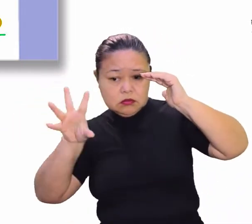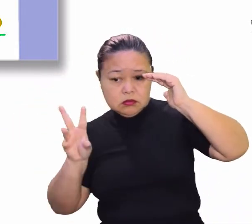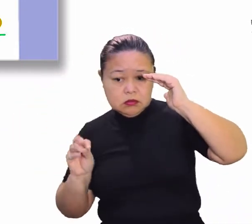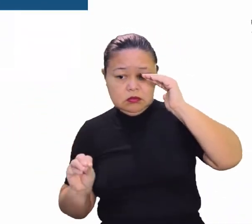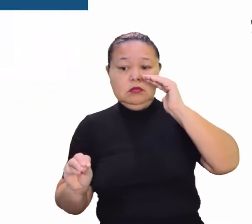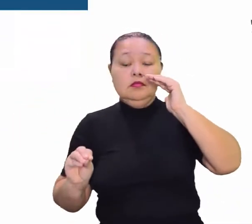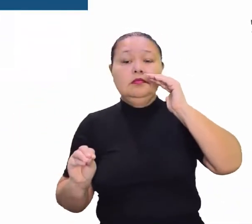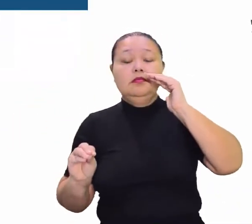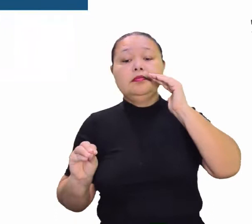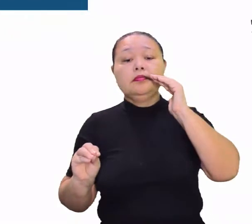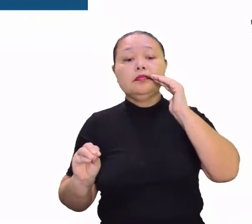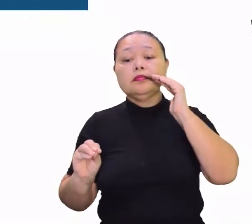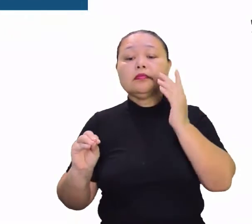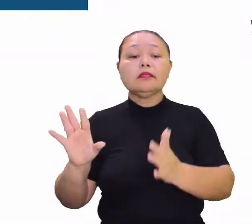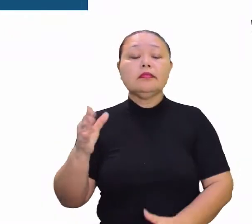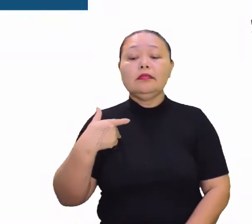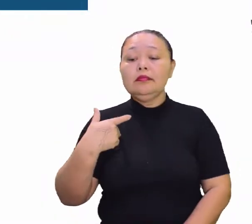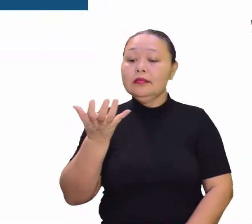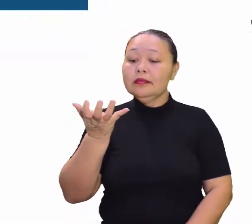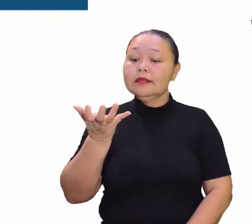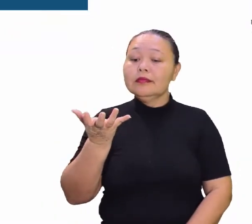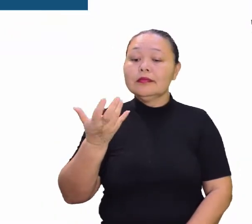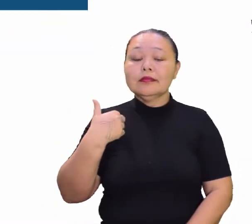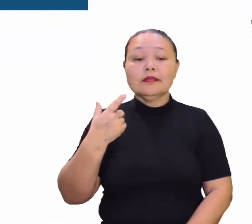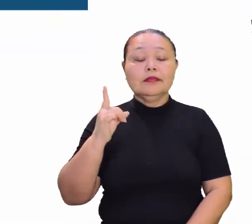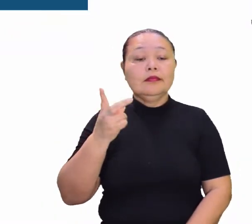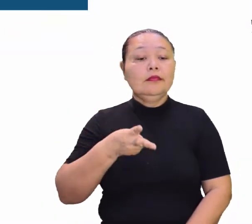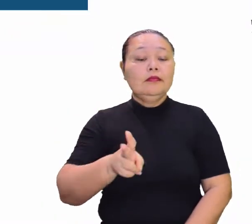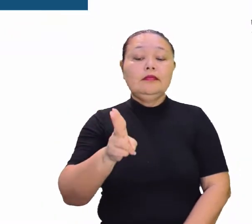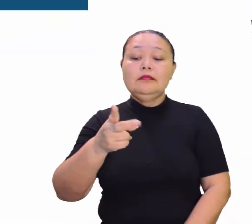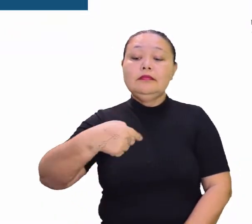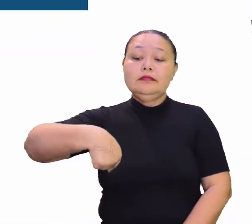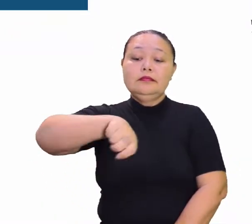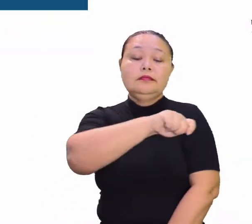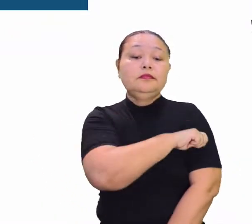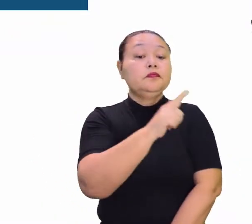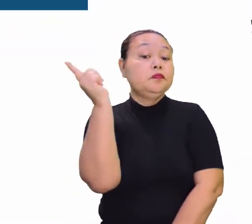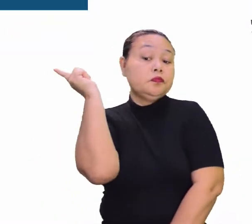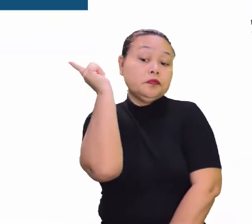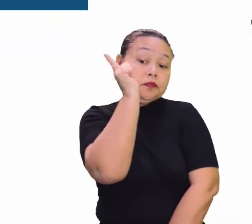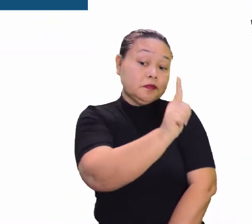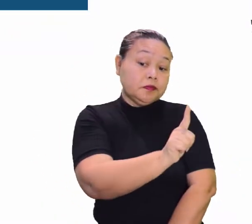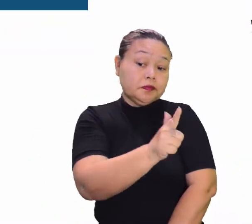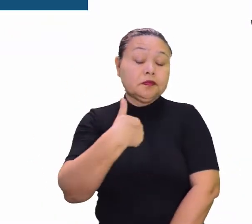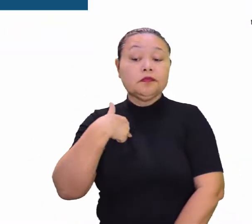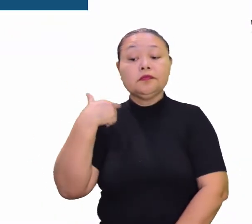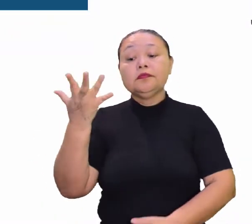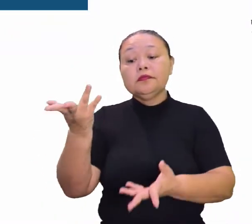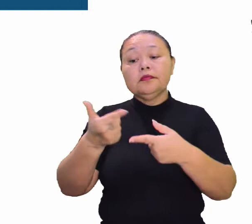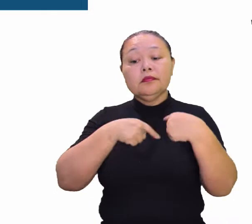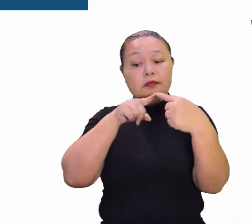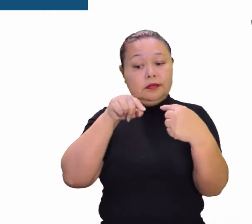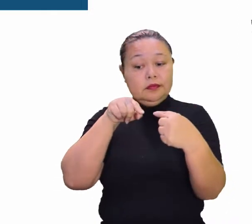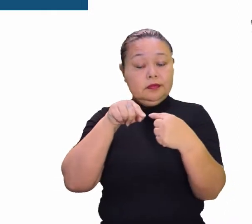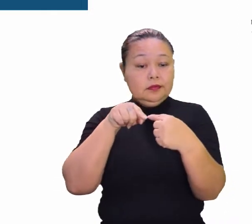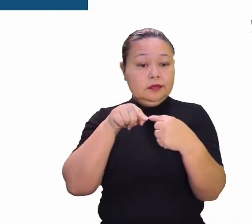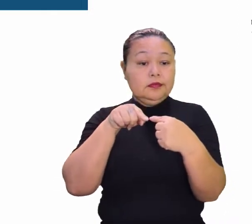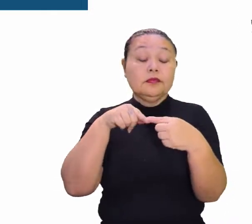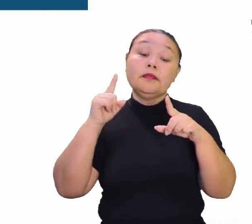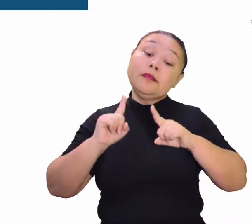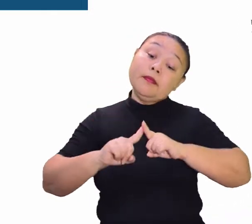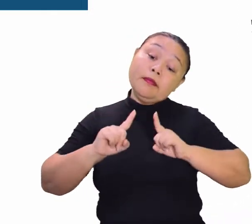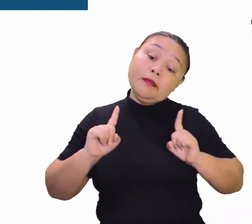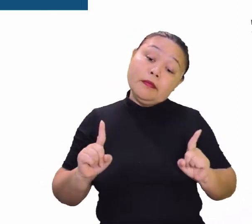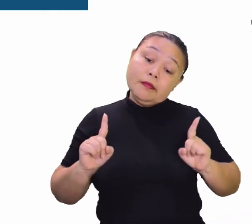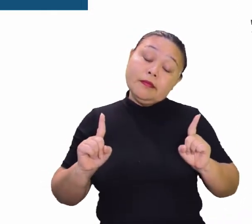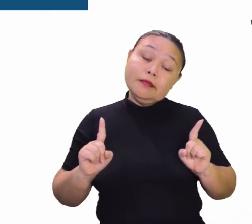Rogério, a gente sempre quer que o aluno consiga alcançar habilidades. No entanto, a